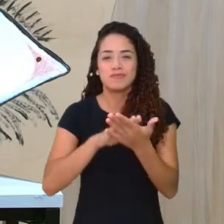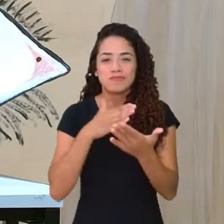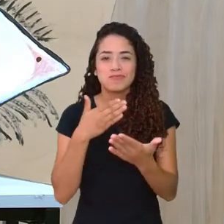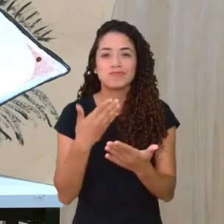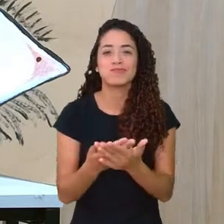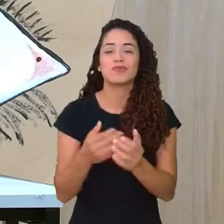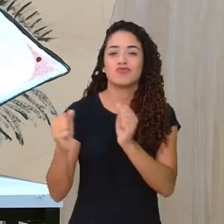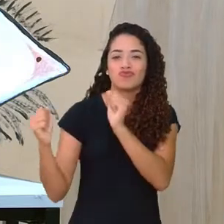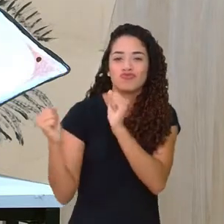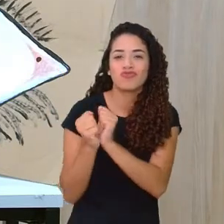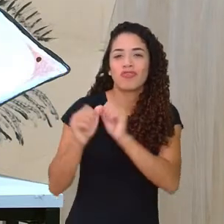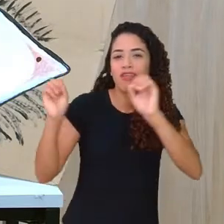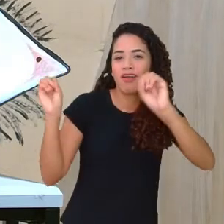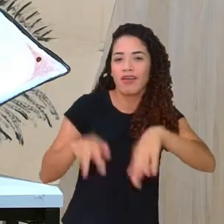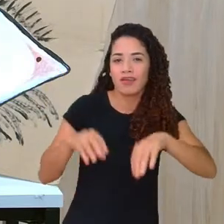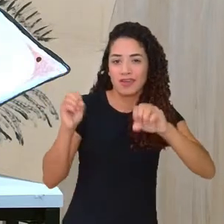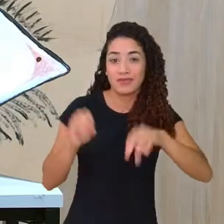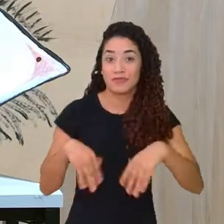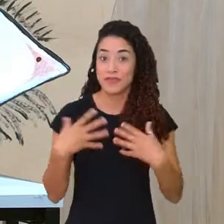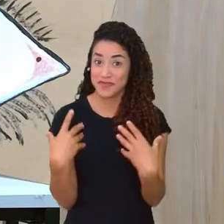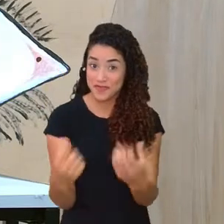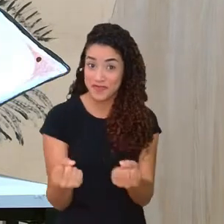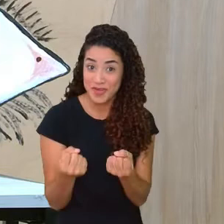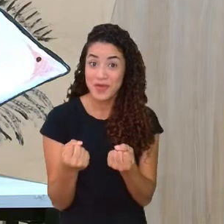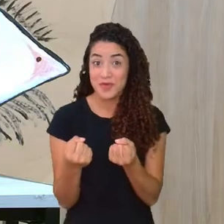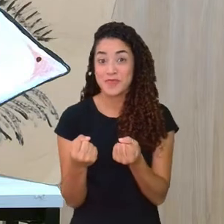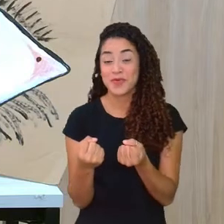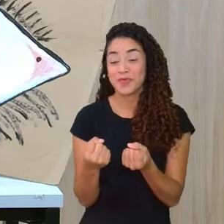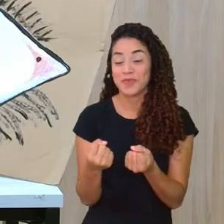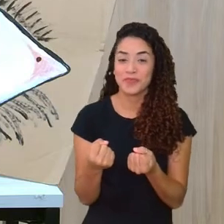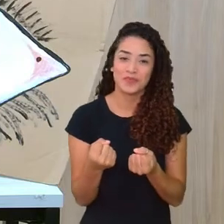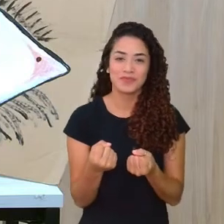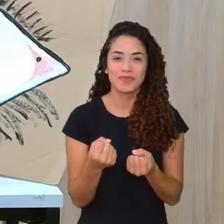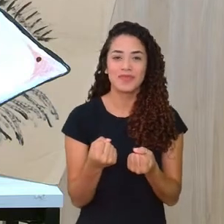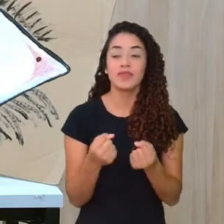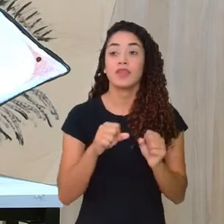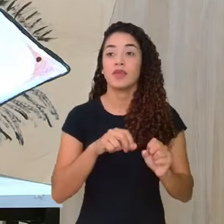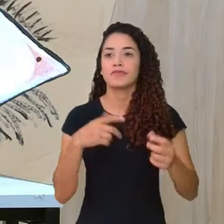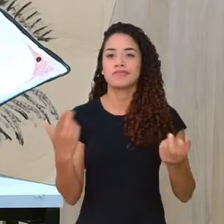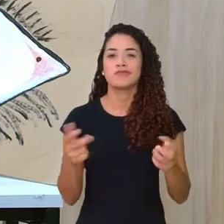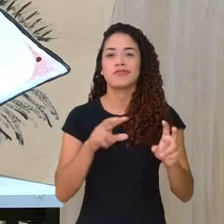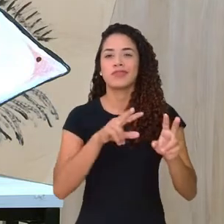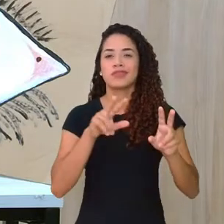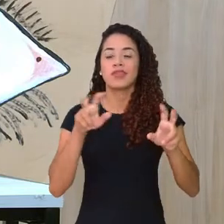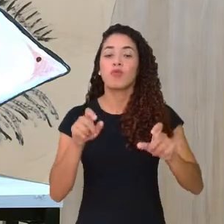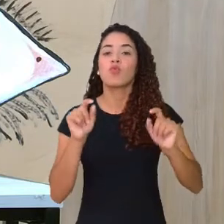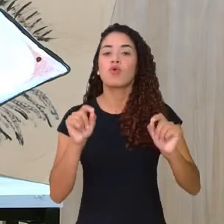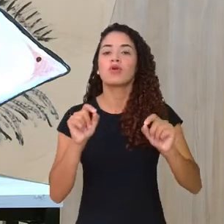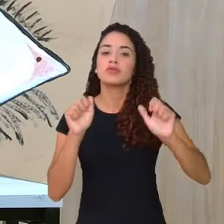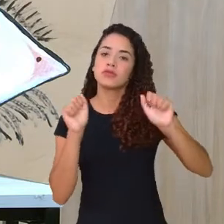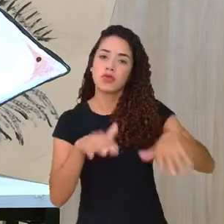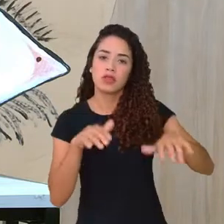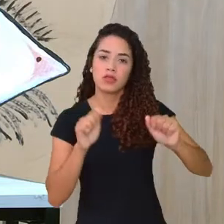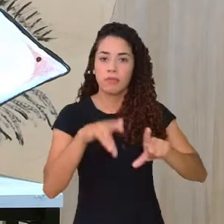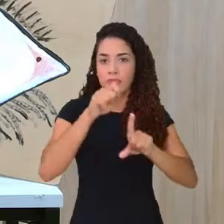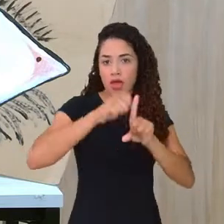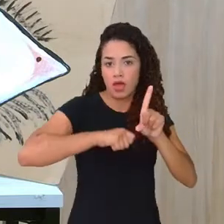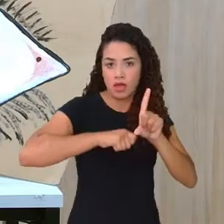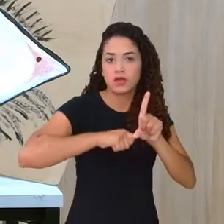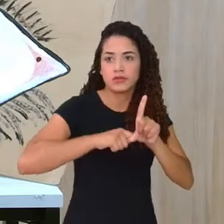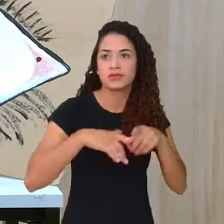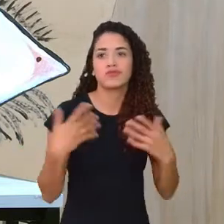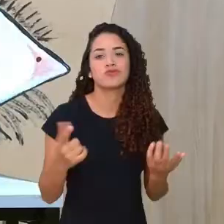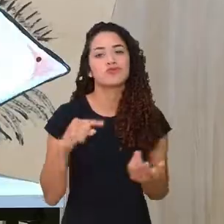junto conosco. Então, vamos lá. Vamos agora para a questão aí do nosso setembro, né? Que a gente sabe aí